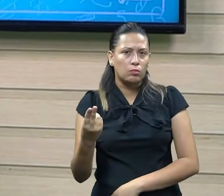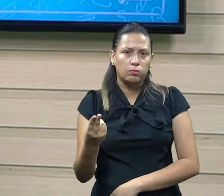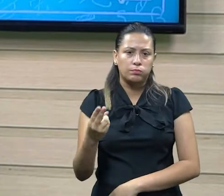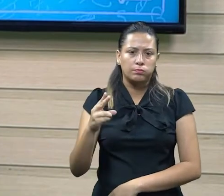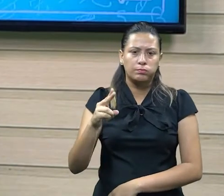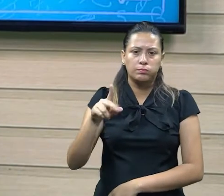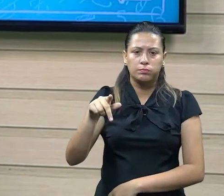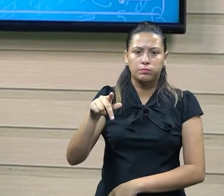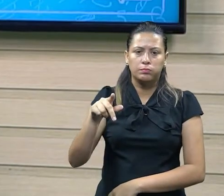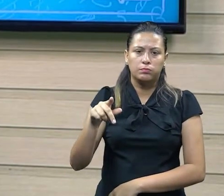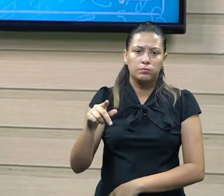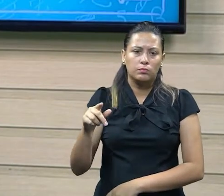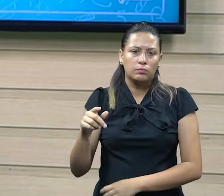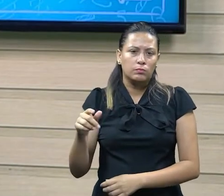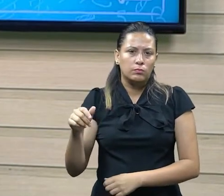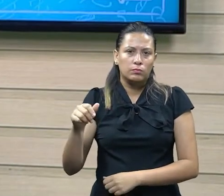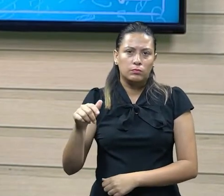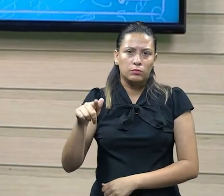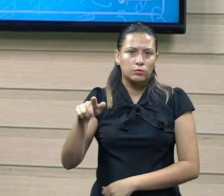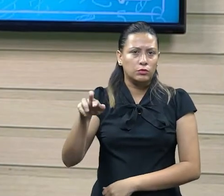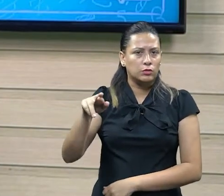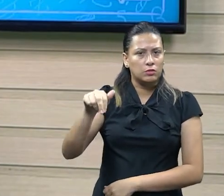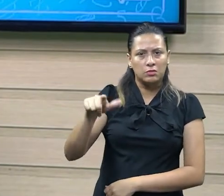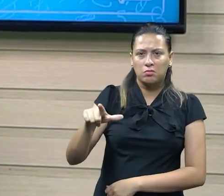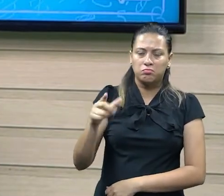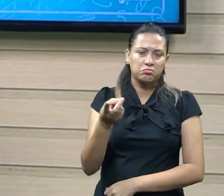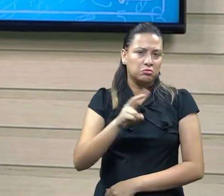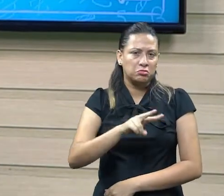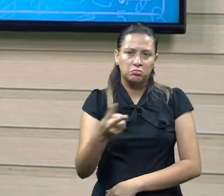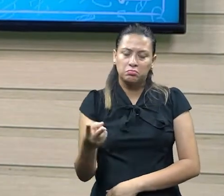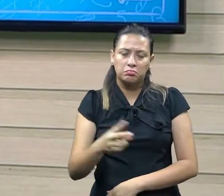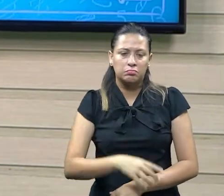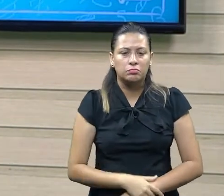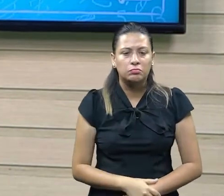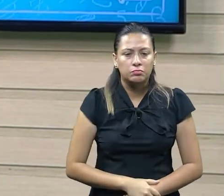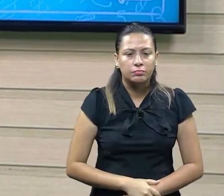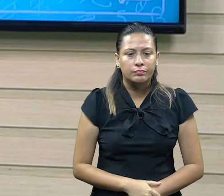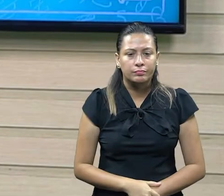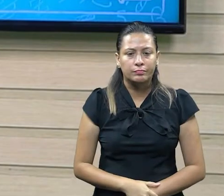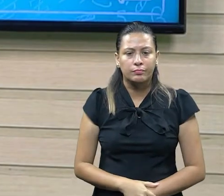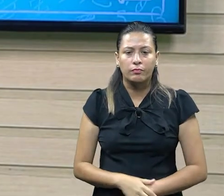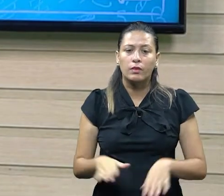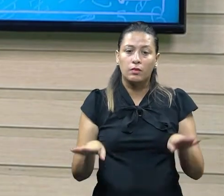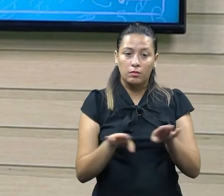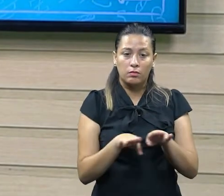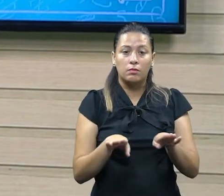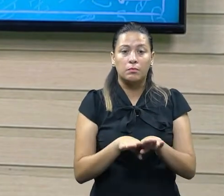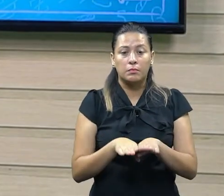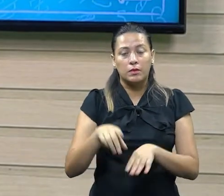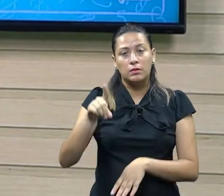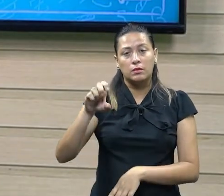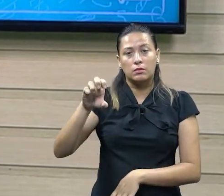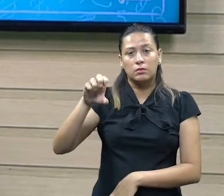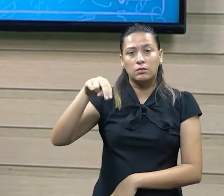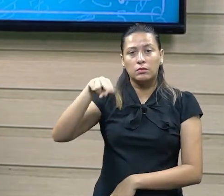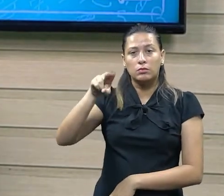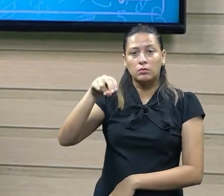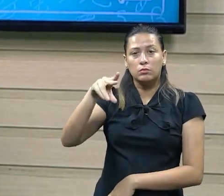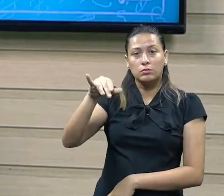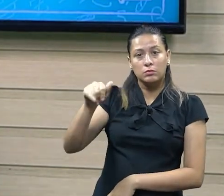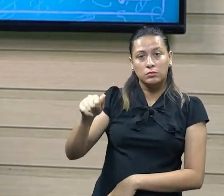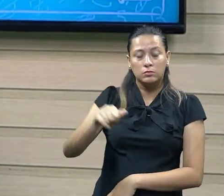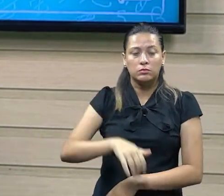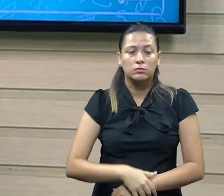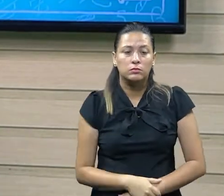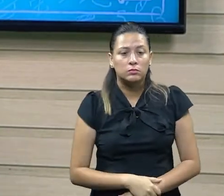geral, ela sendo periódica. Ela pode ser também por denúncias.